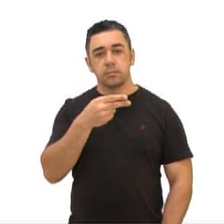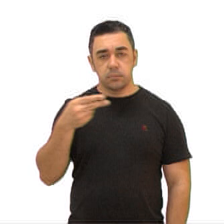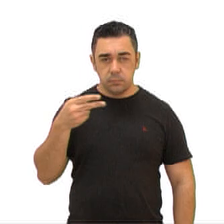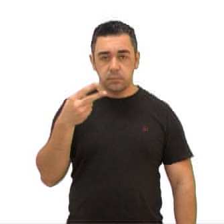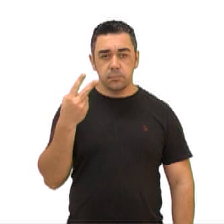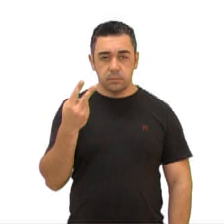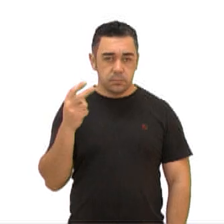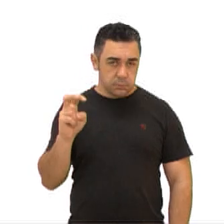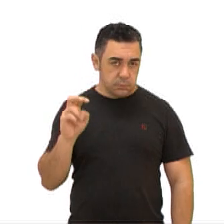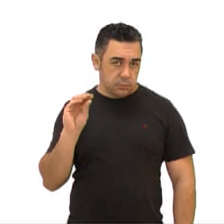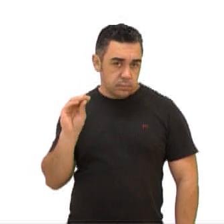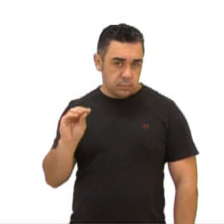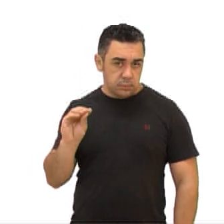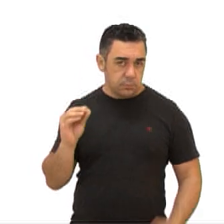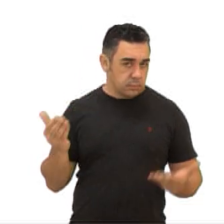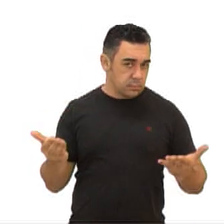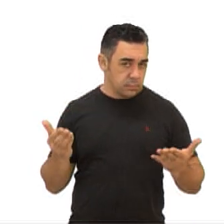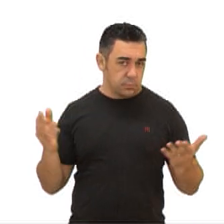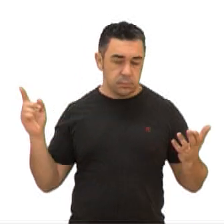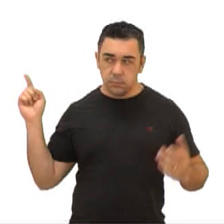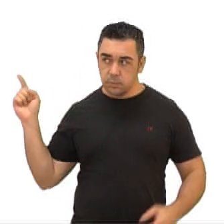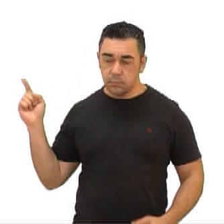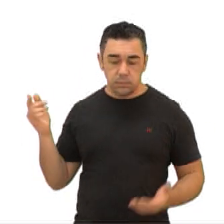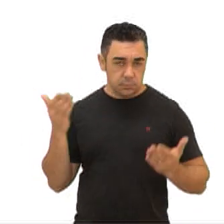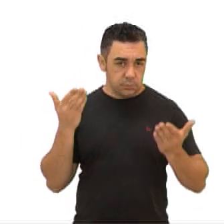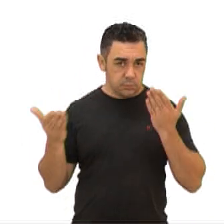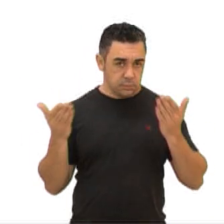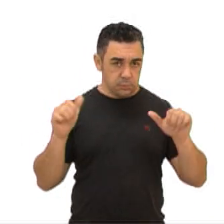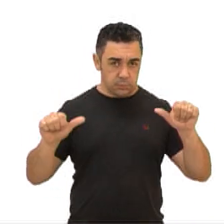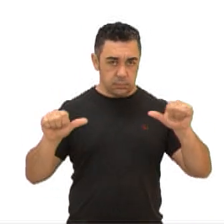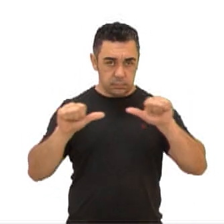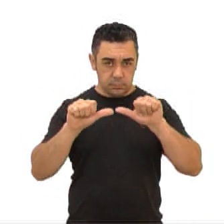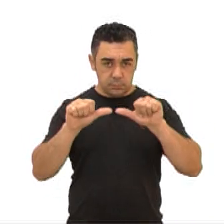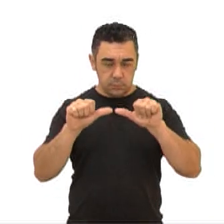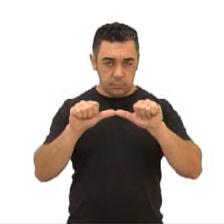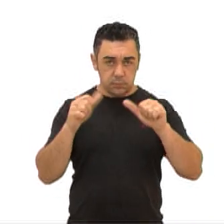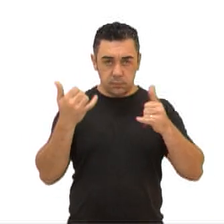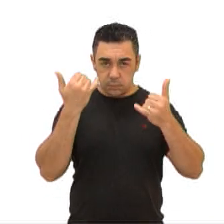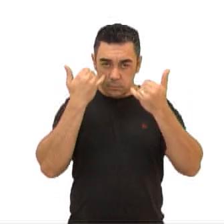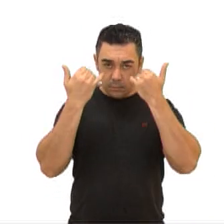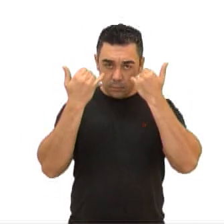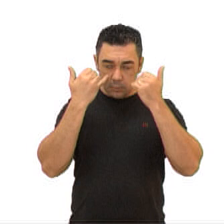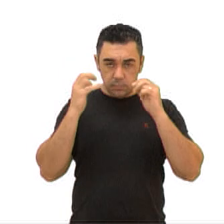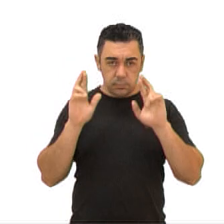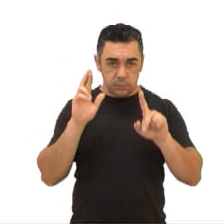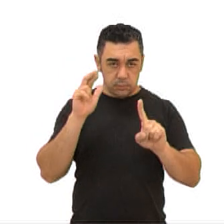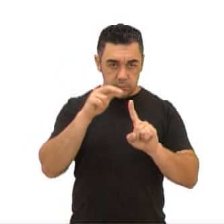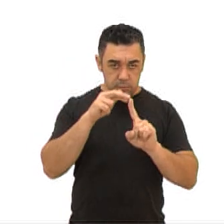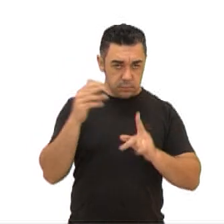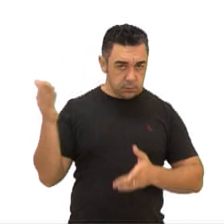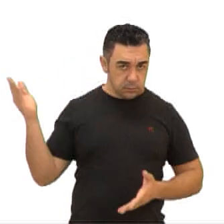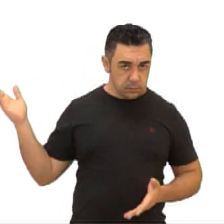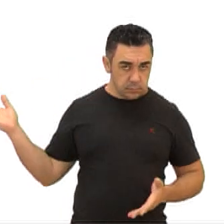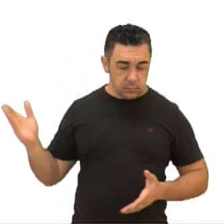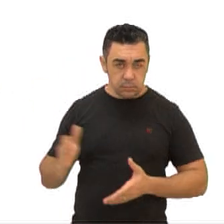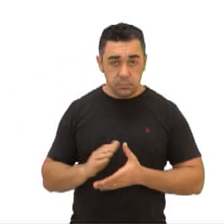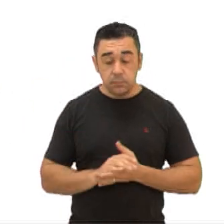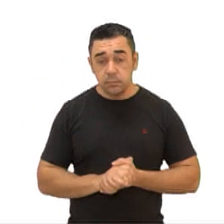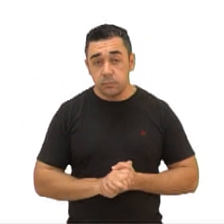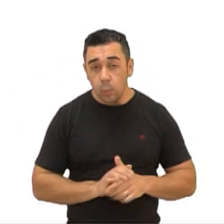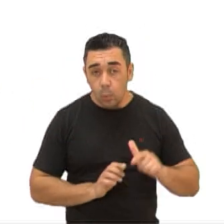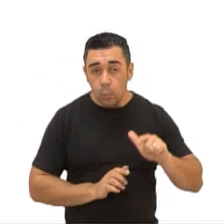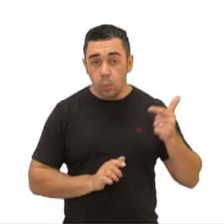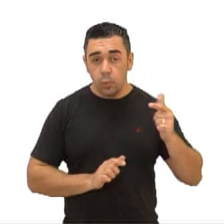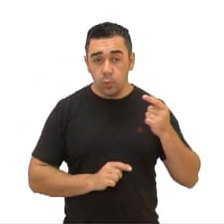25. Então, essa é o mesmo valor do que ele está informando e referenciando aqui. Já nessa outra